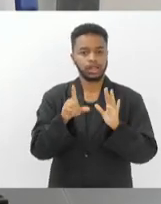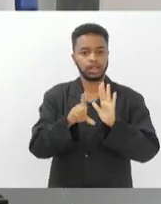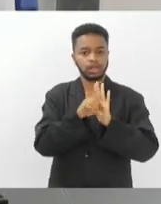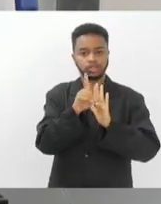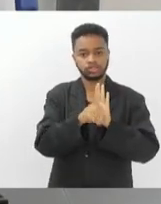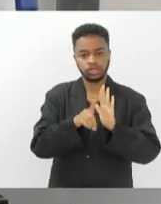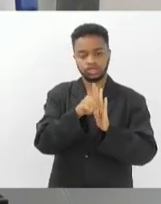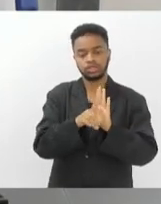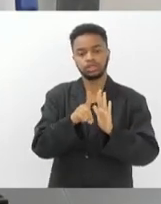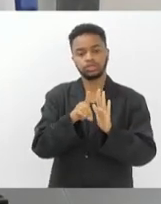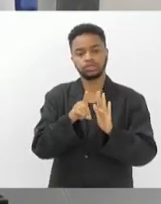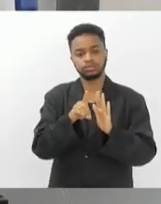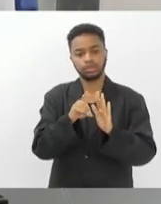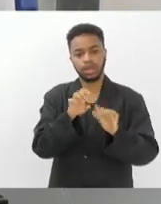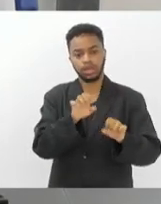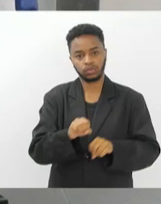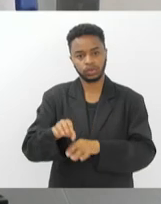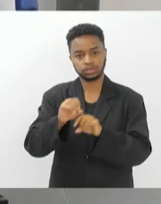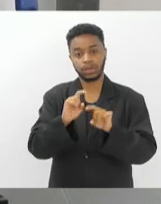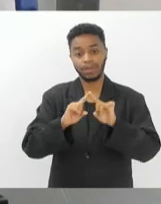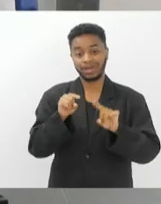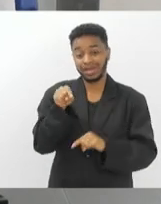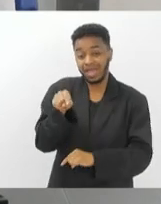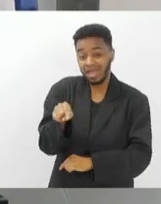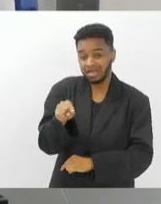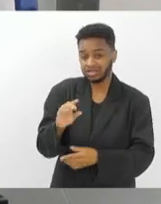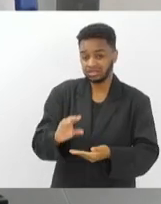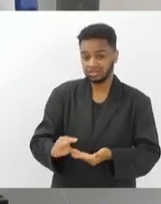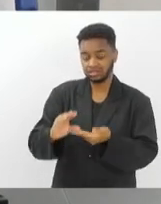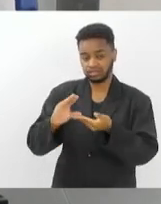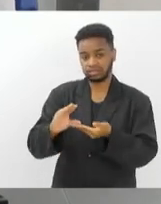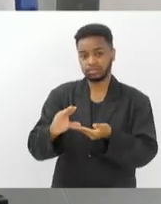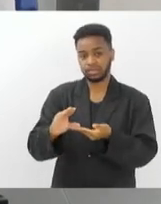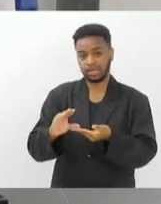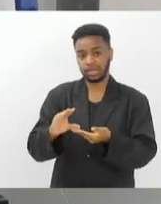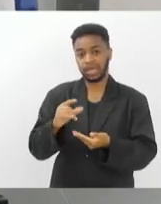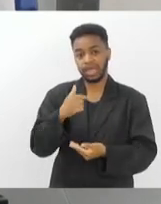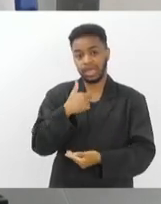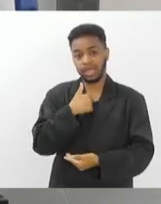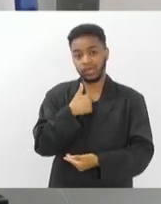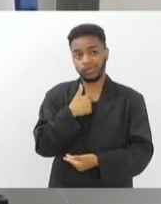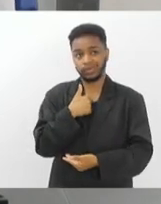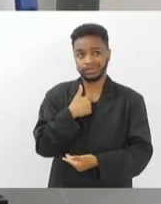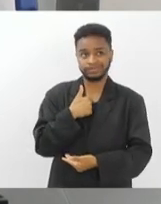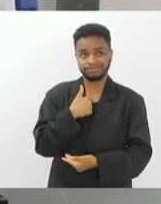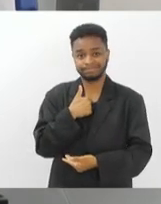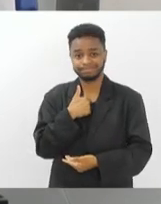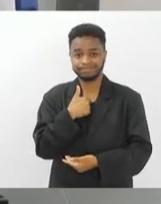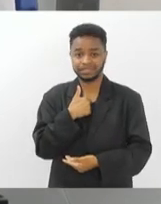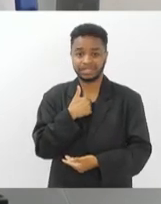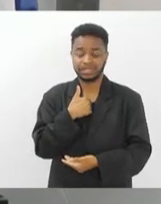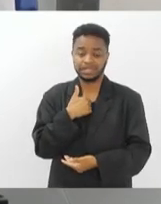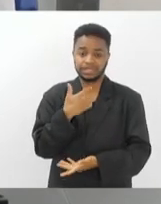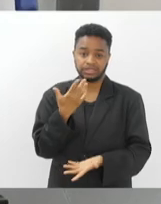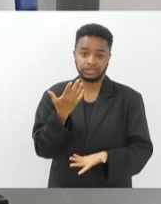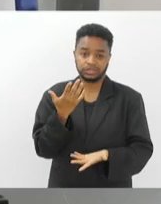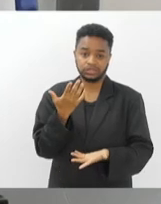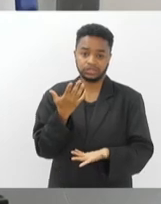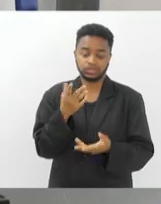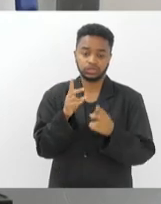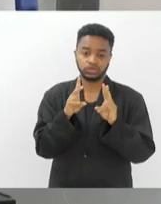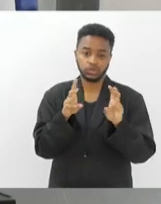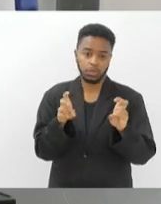isso. Esse conselho em especial, eu até me insurjo contra a iniciativa, a prerrogativa